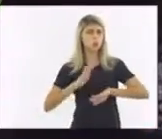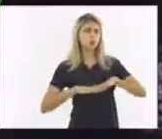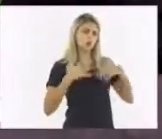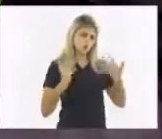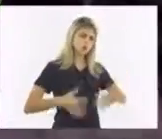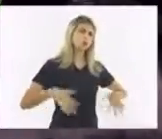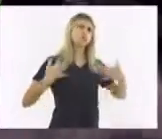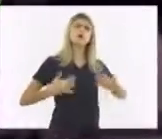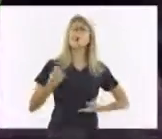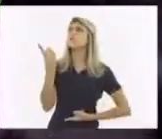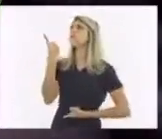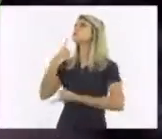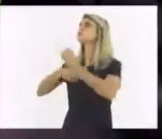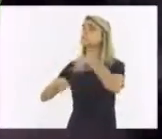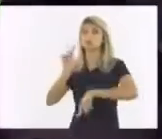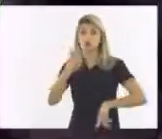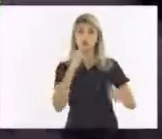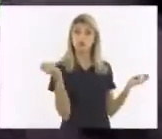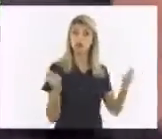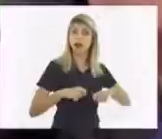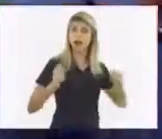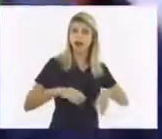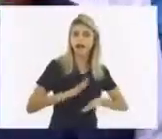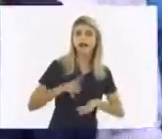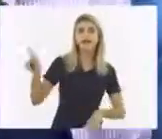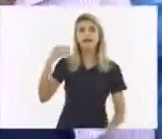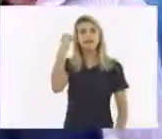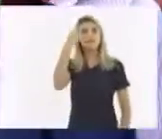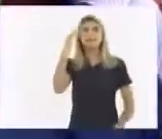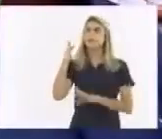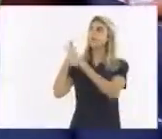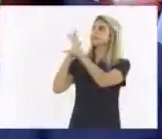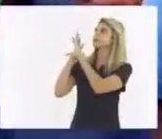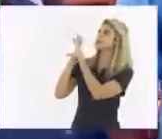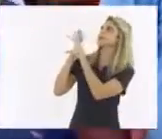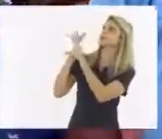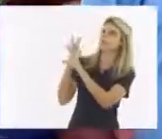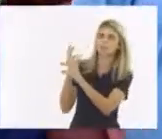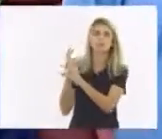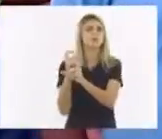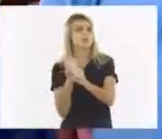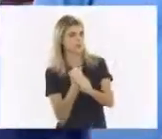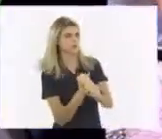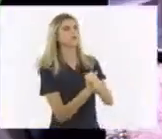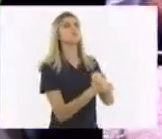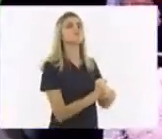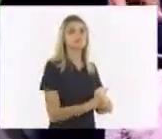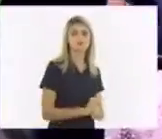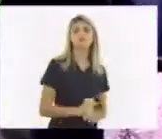Estado na mesa. Obrigado, amigo. Agora é a hora. O presidente, Bolsonaro,